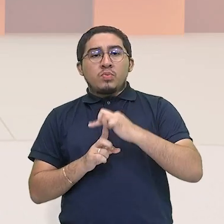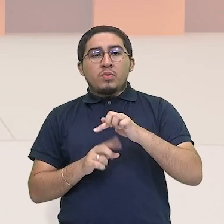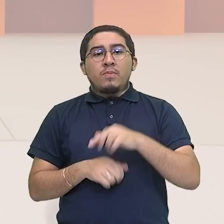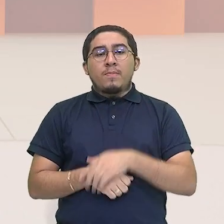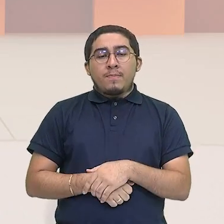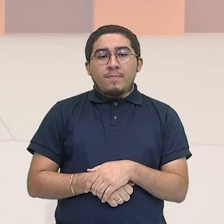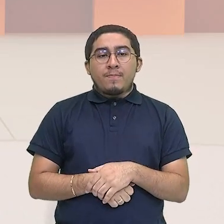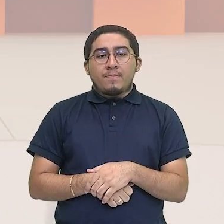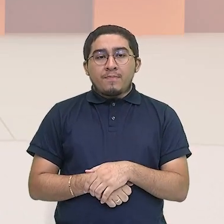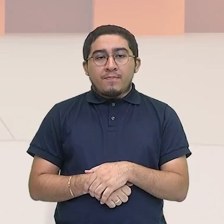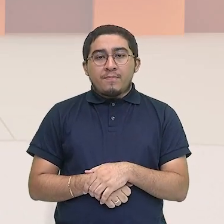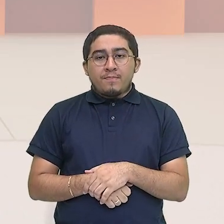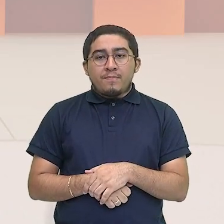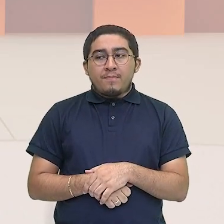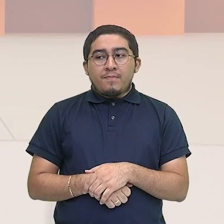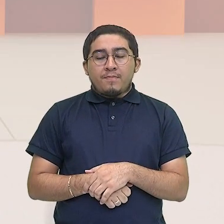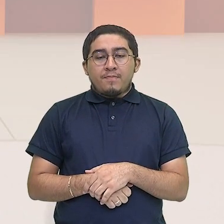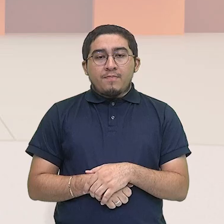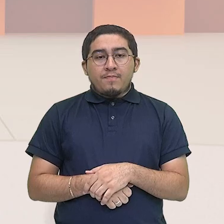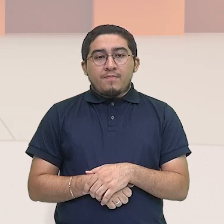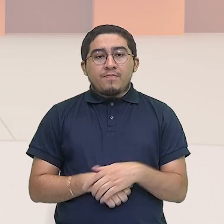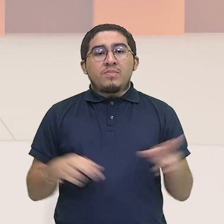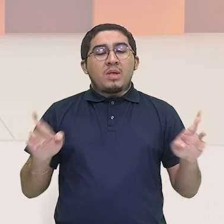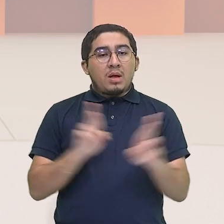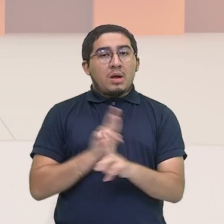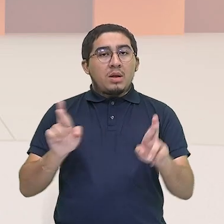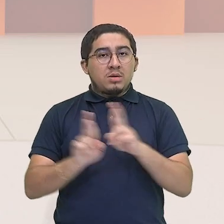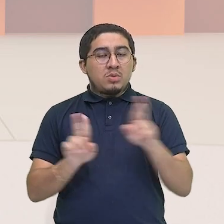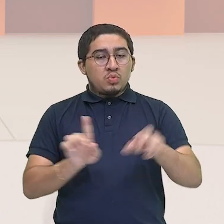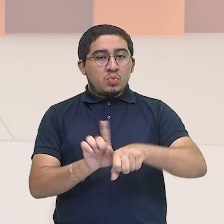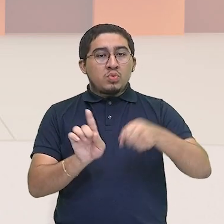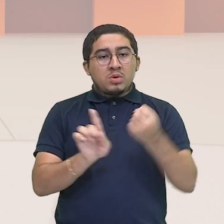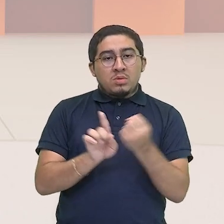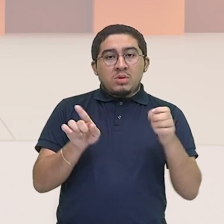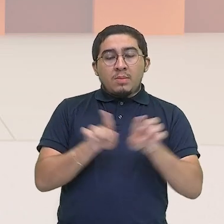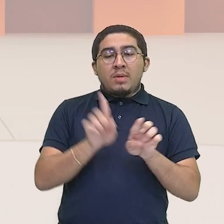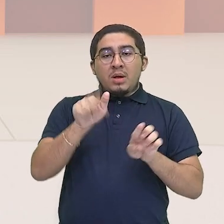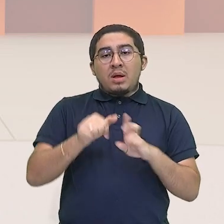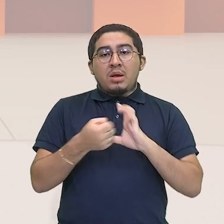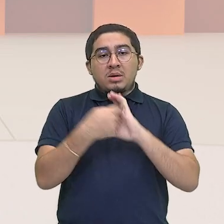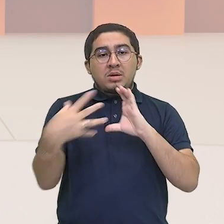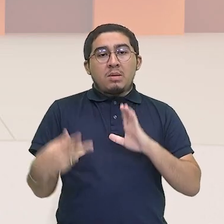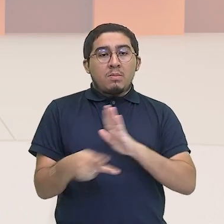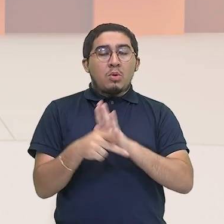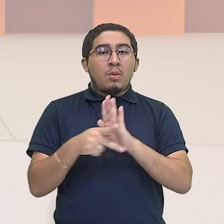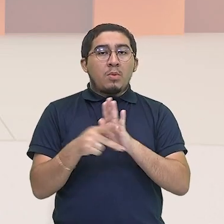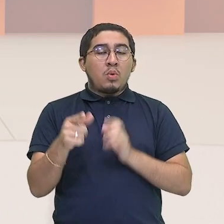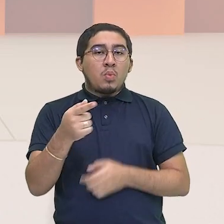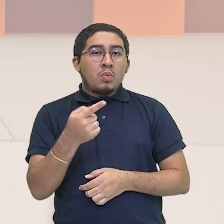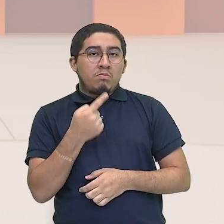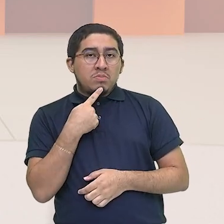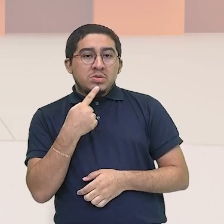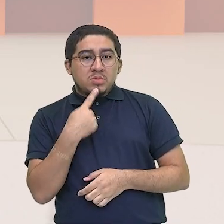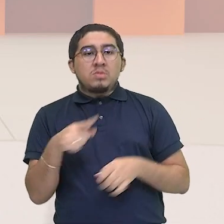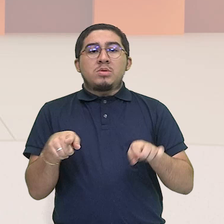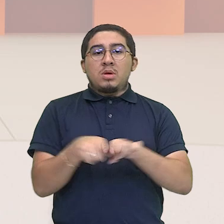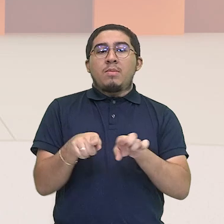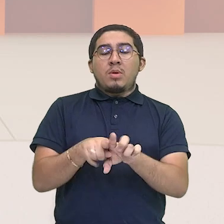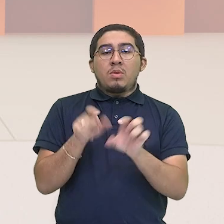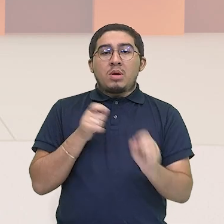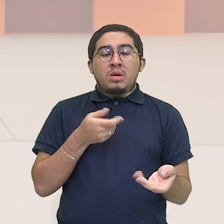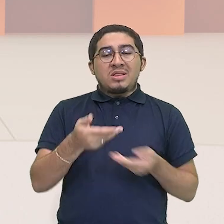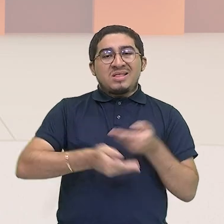aqueles em que as relações sociais se caracterizam pela proximidade e pela